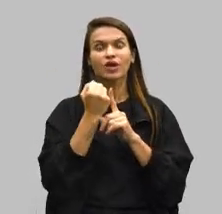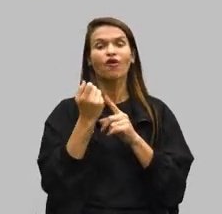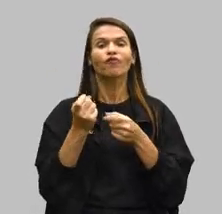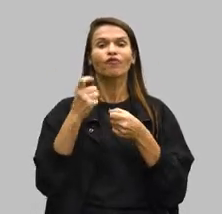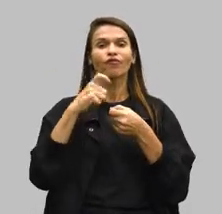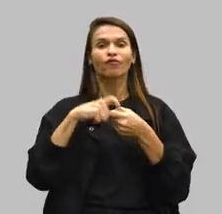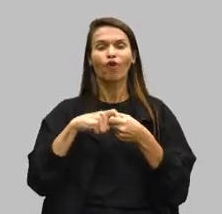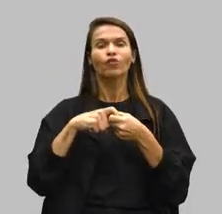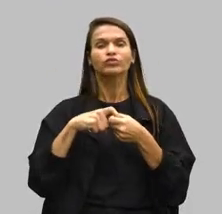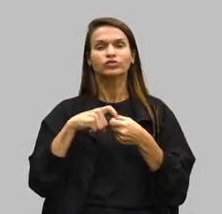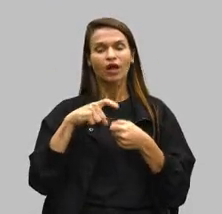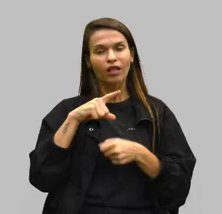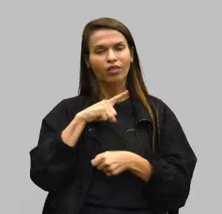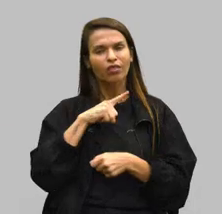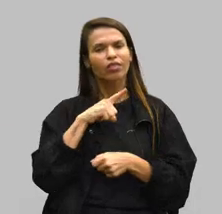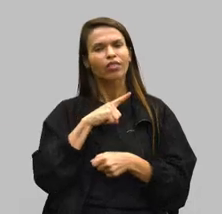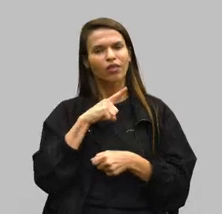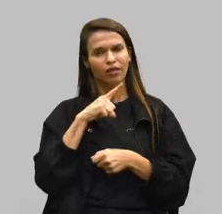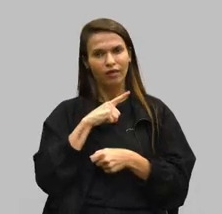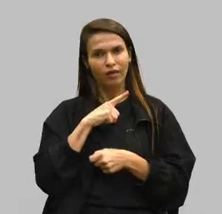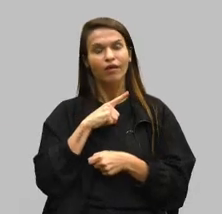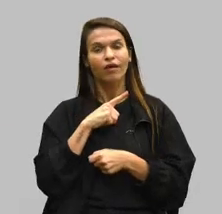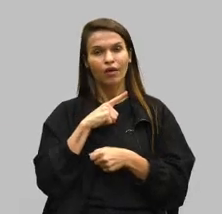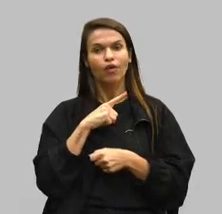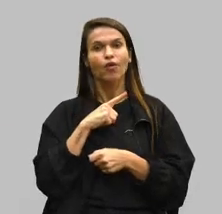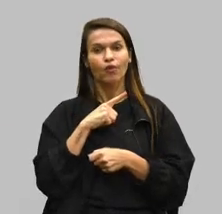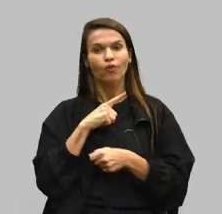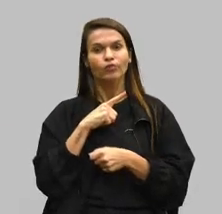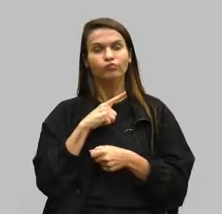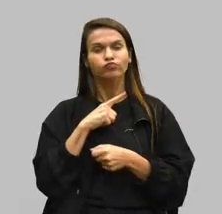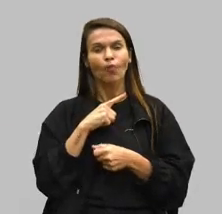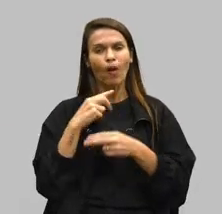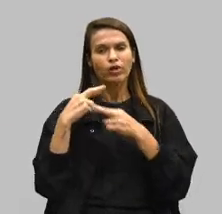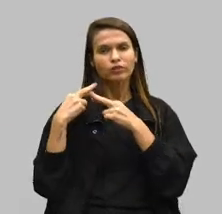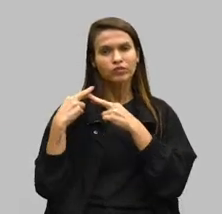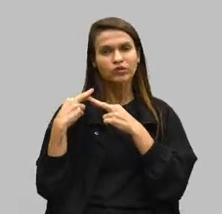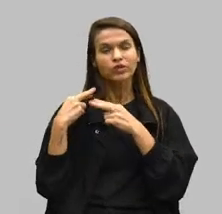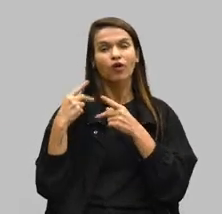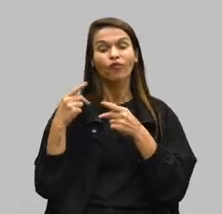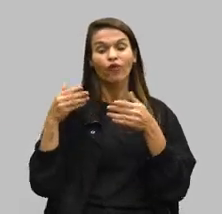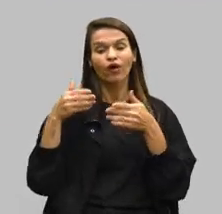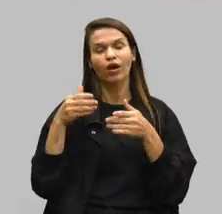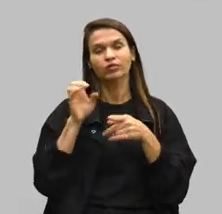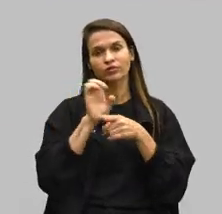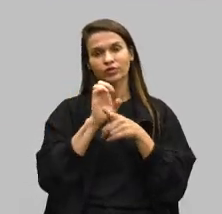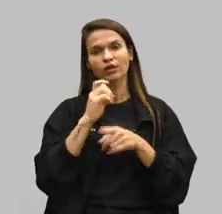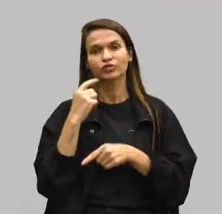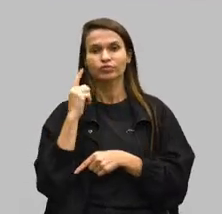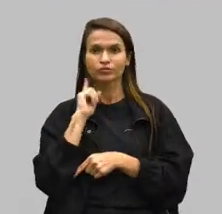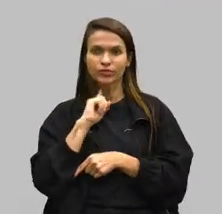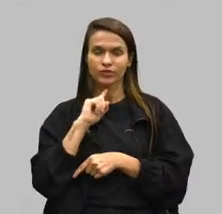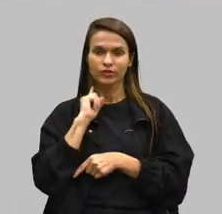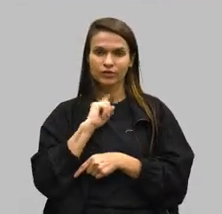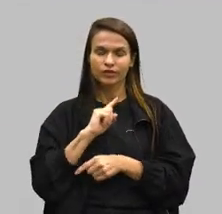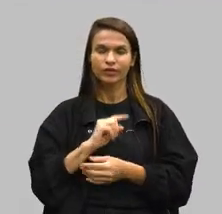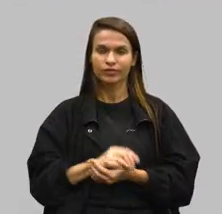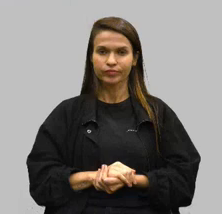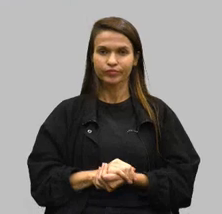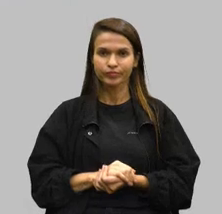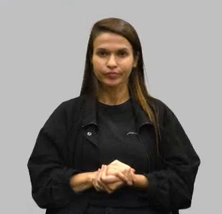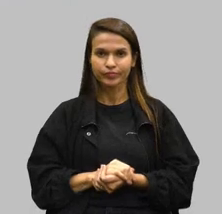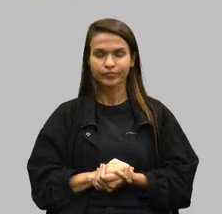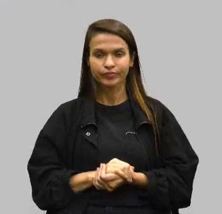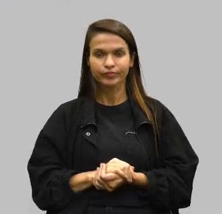a ter o tamanho que ela precisa no estado de Minas Gerais muito